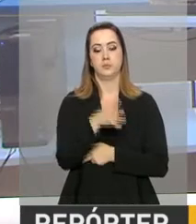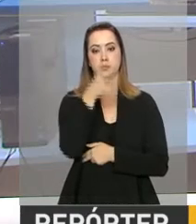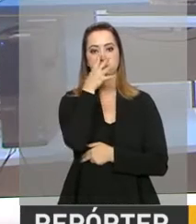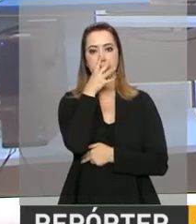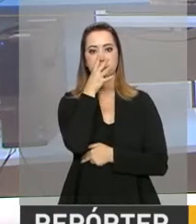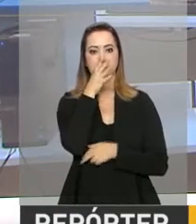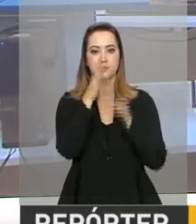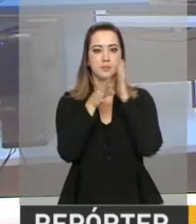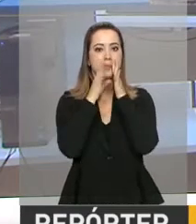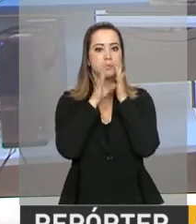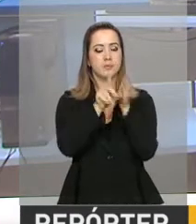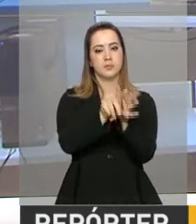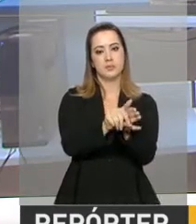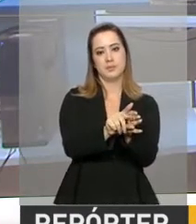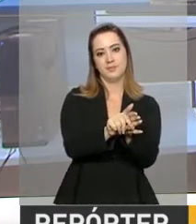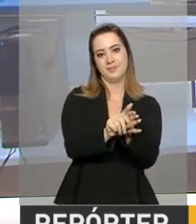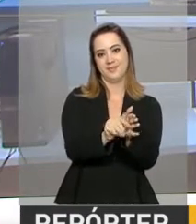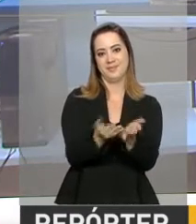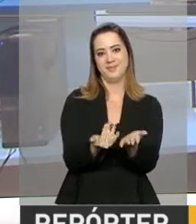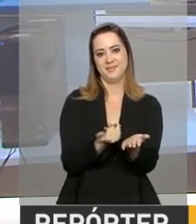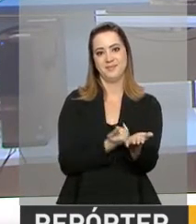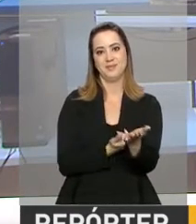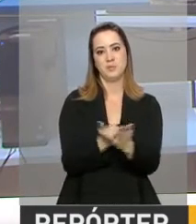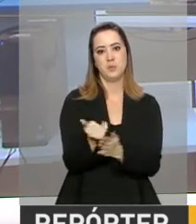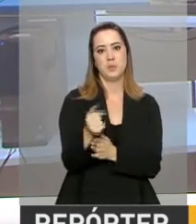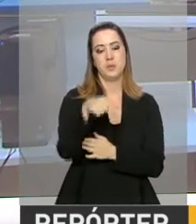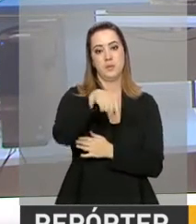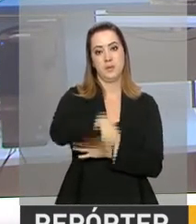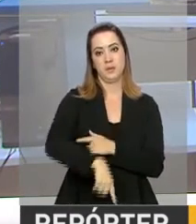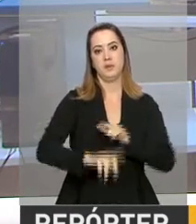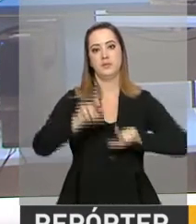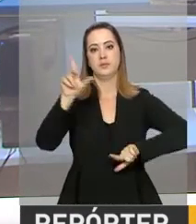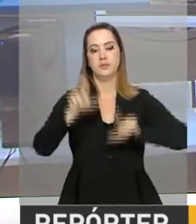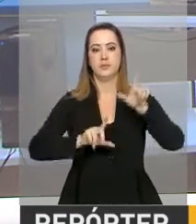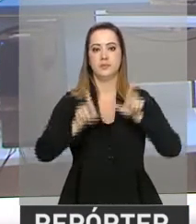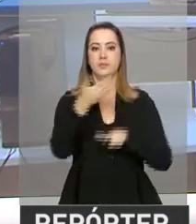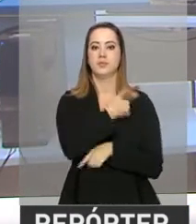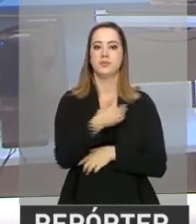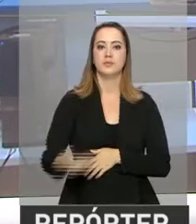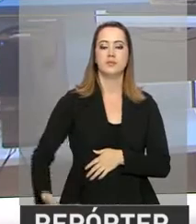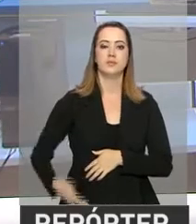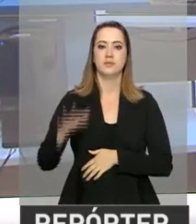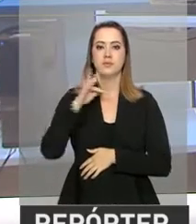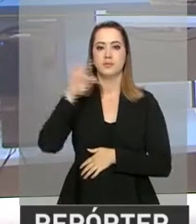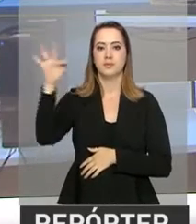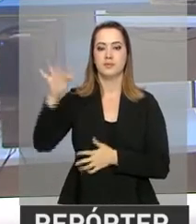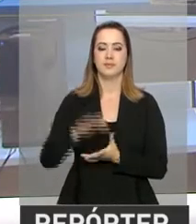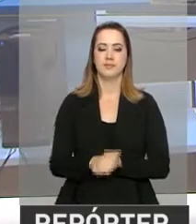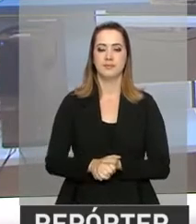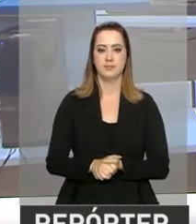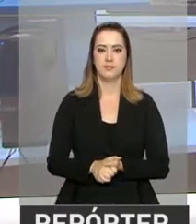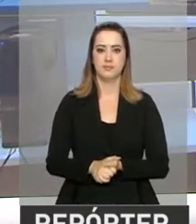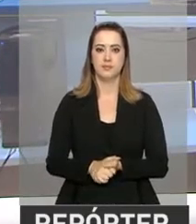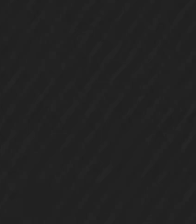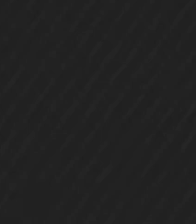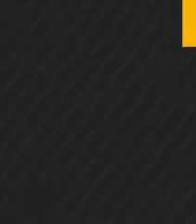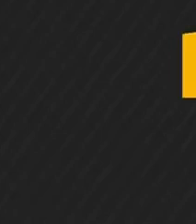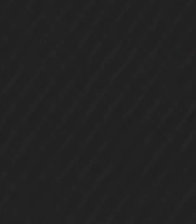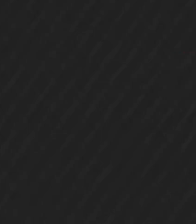nbr acompanhe também as novidades em nossas redes sociais continue com a gente aqui na nbr a tv do governo federal